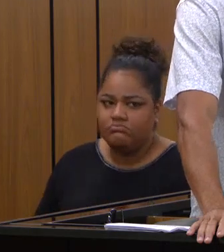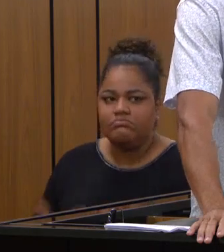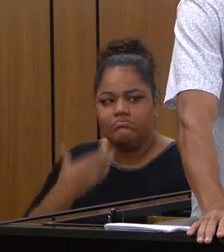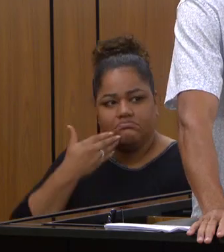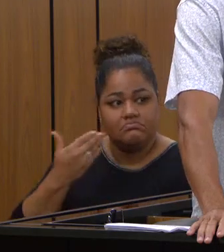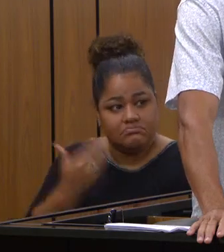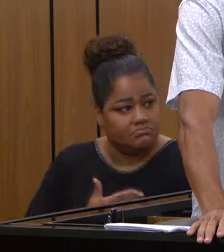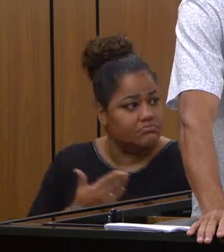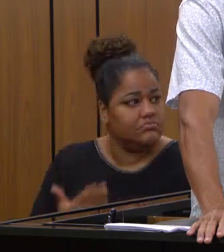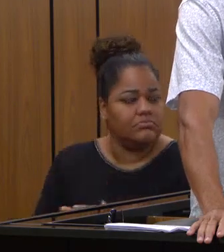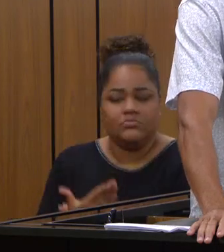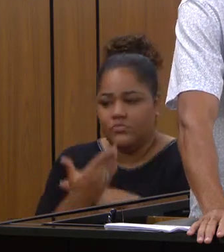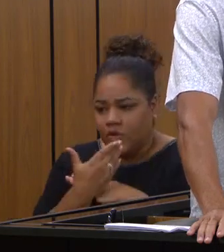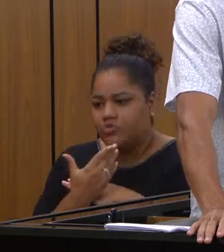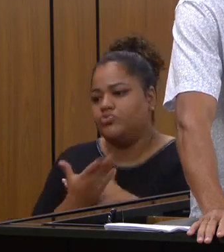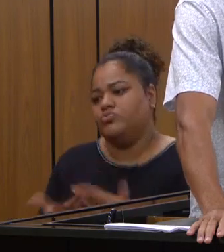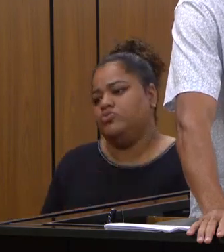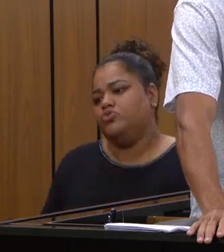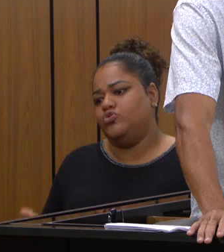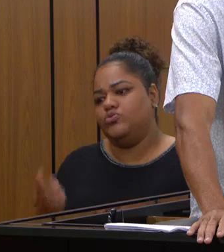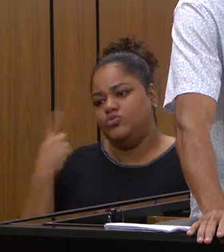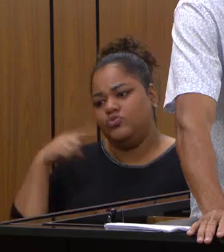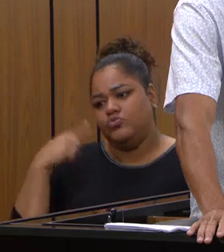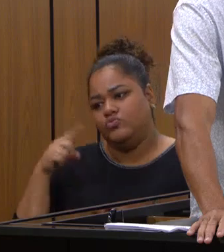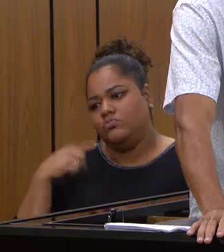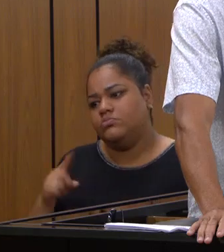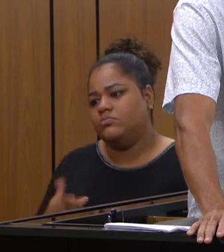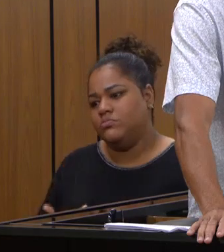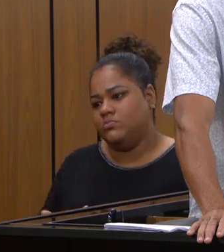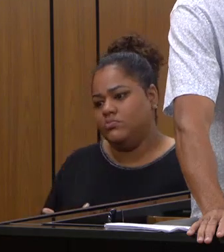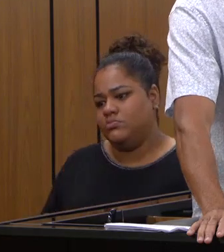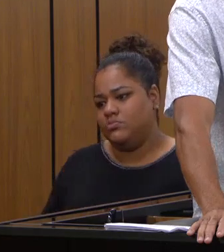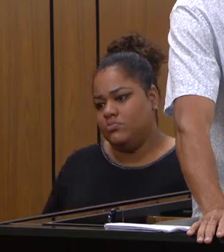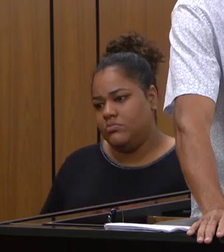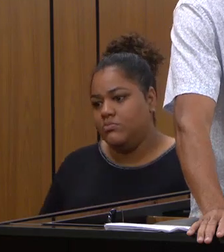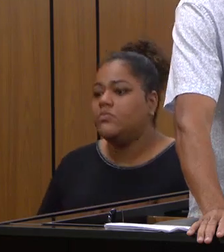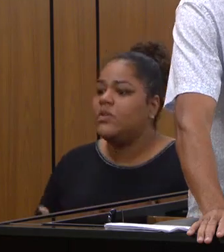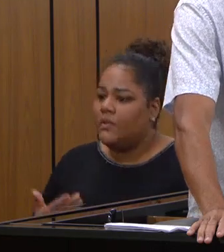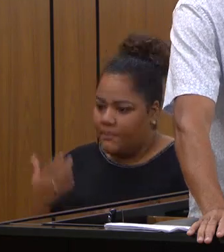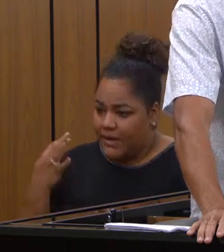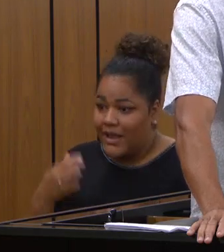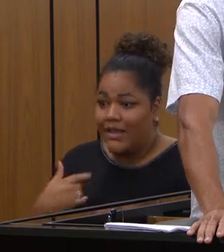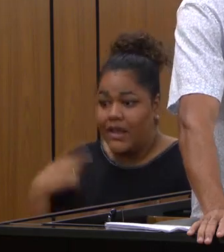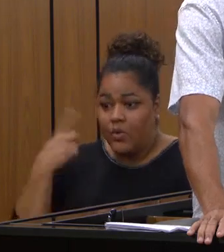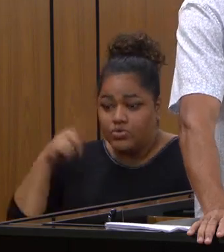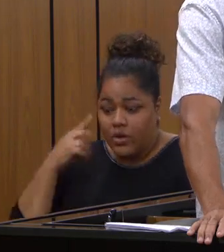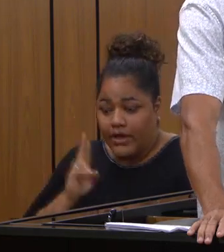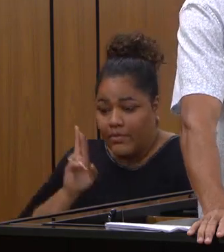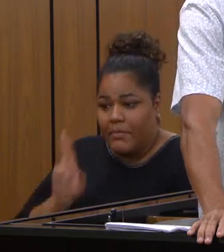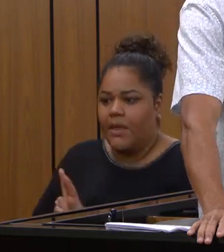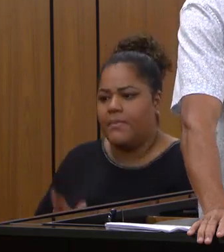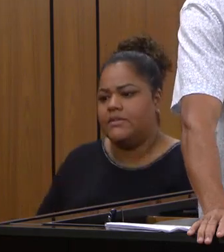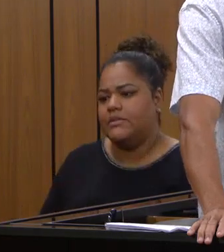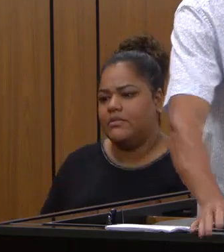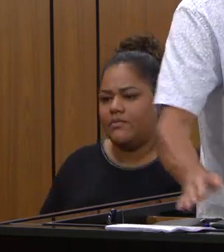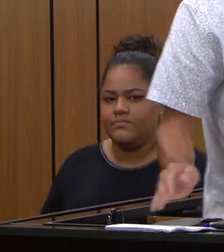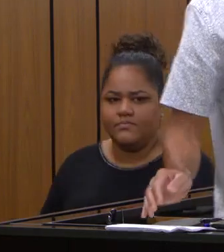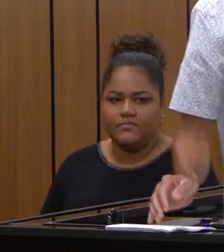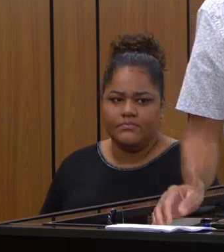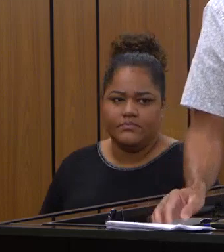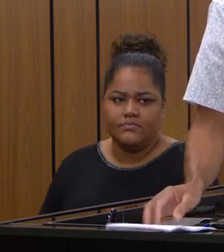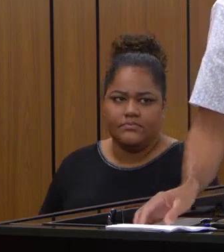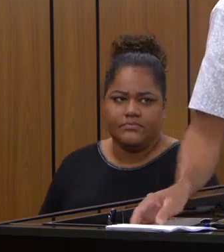me conceder ajuda jurídica para mim ter um advogado para falar juridicamente É isso aí tá bom